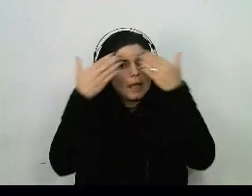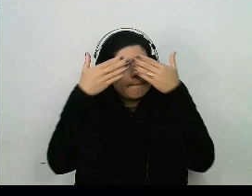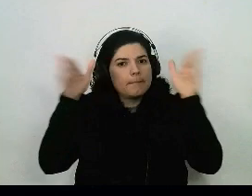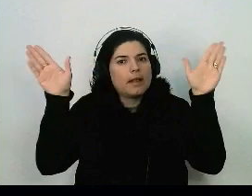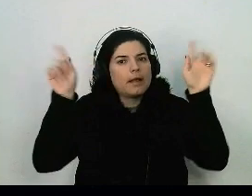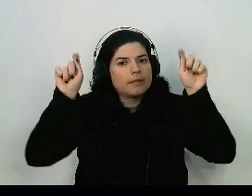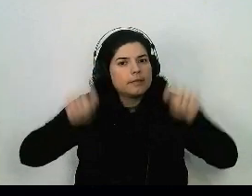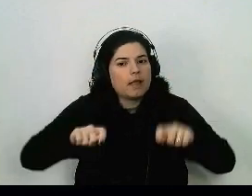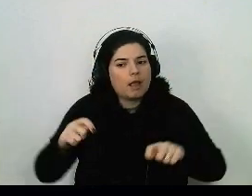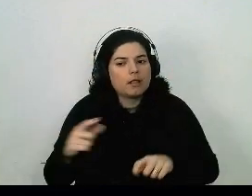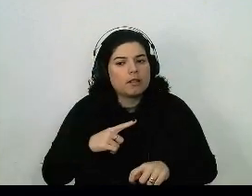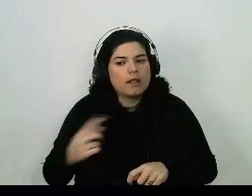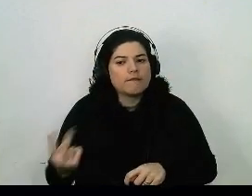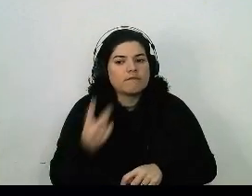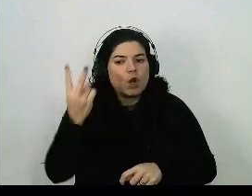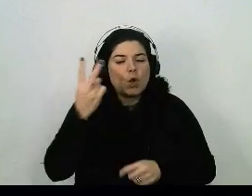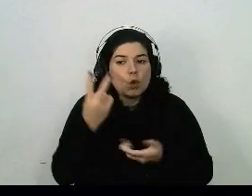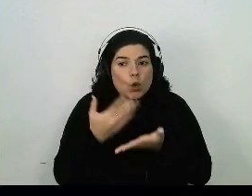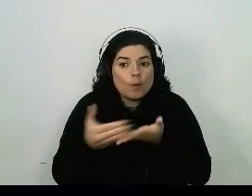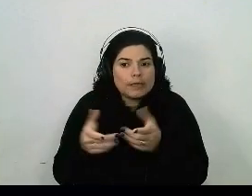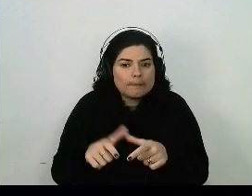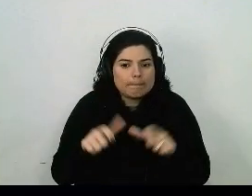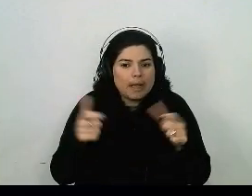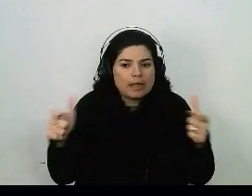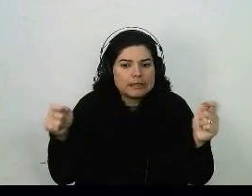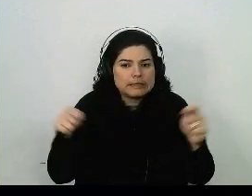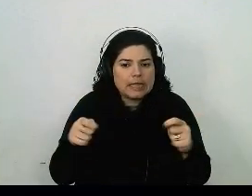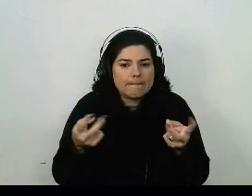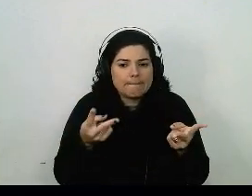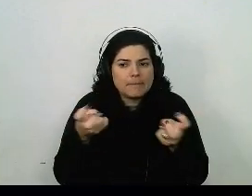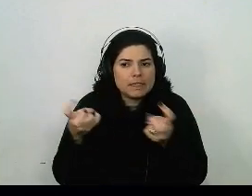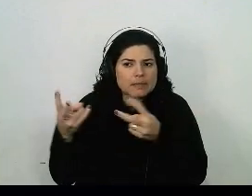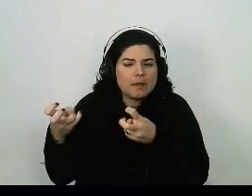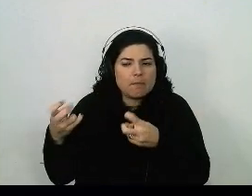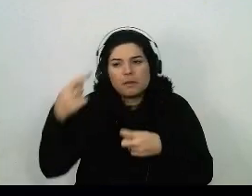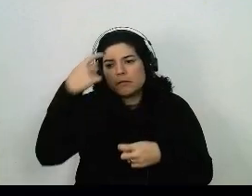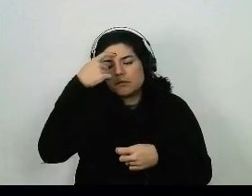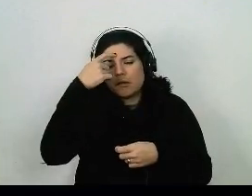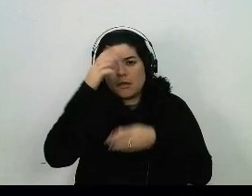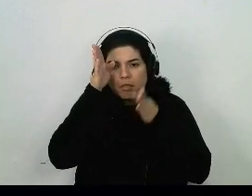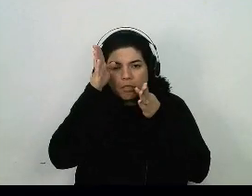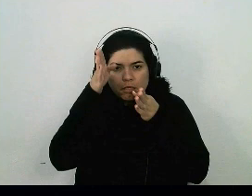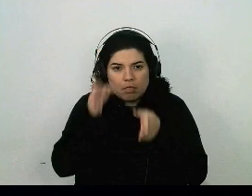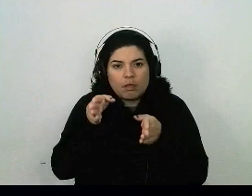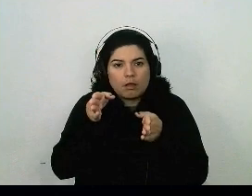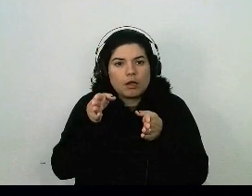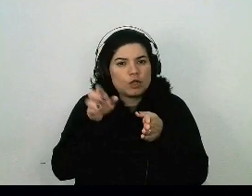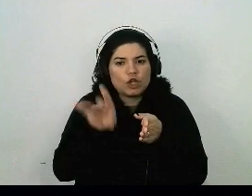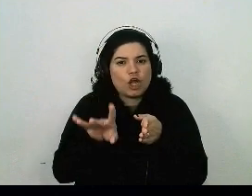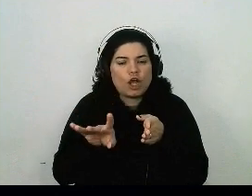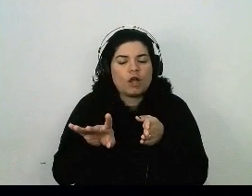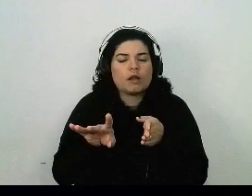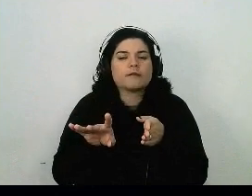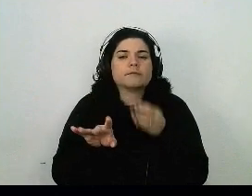valor e começar a transformar um pouquinho a percepção para que a gente não fique preso as métricas de verdade